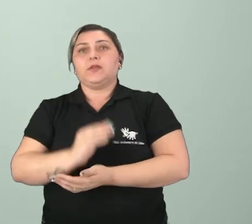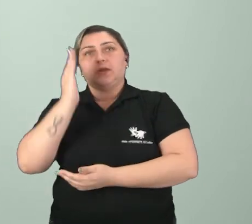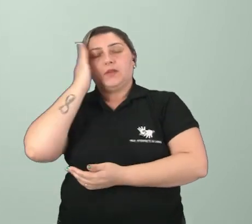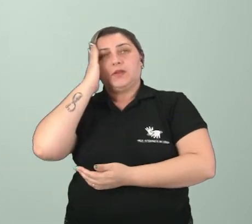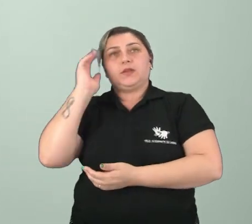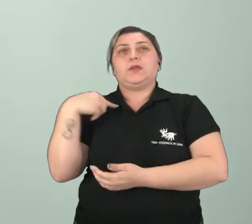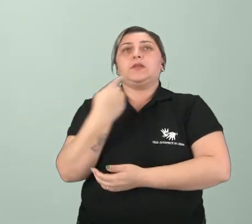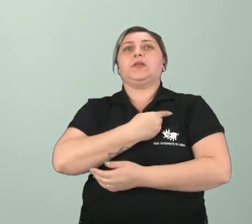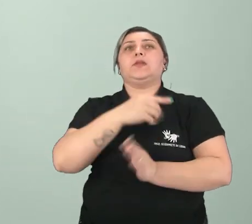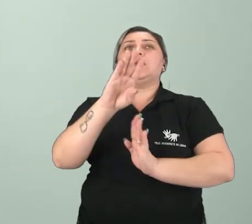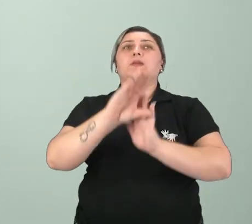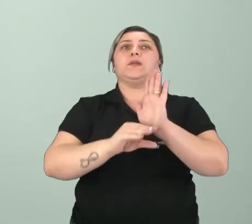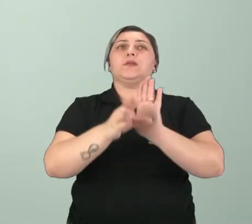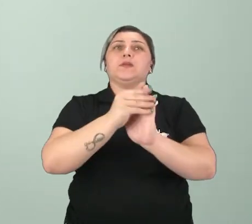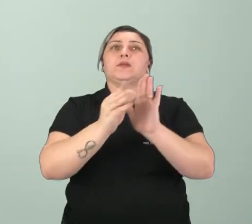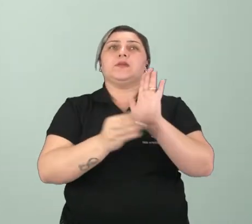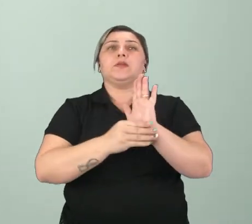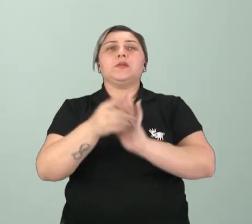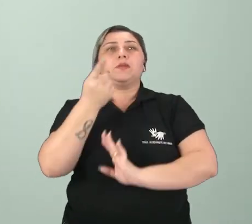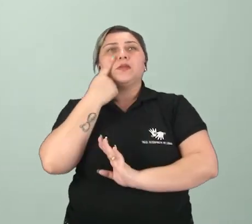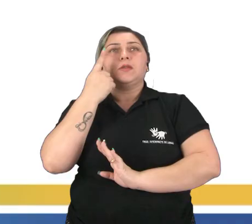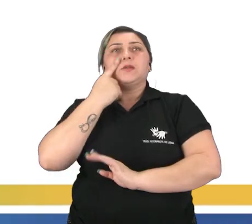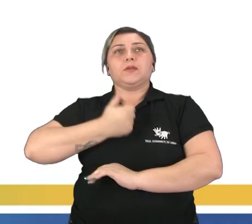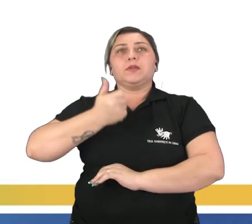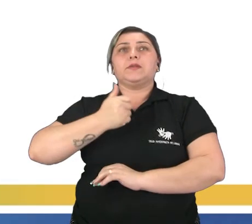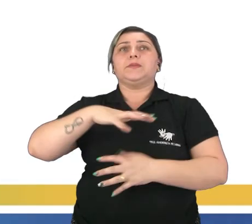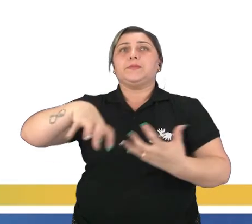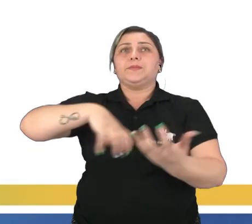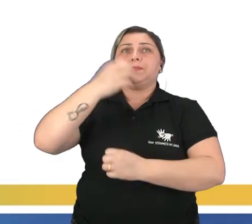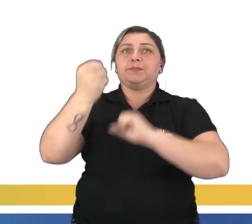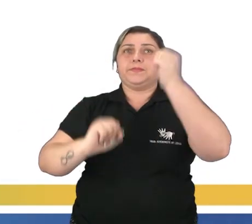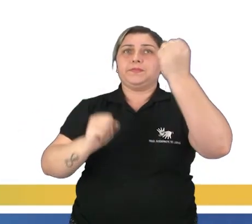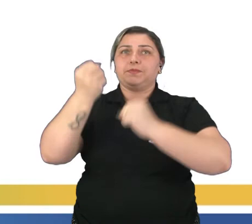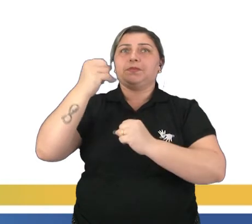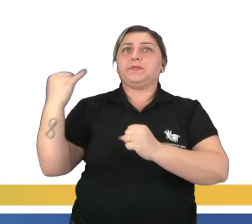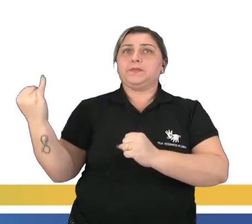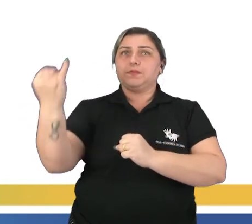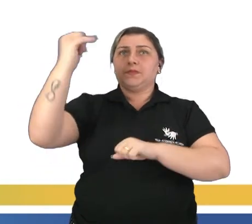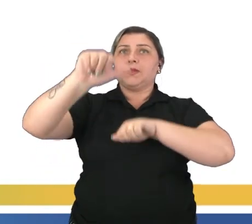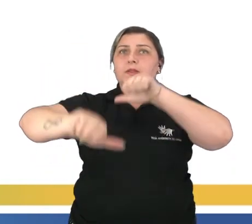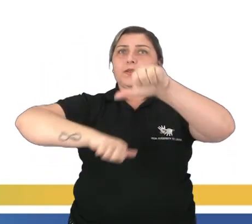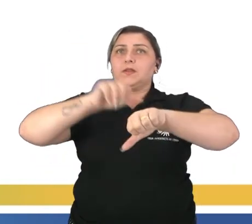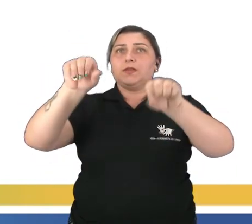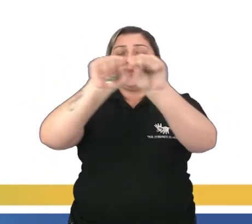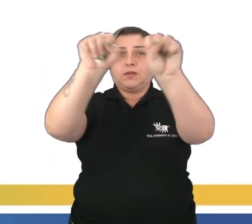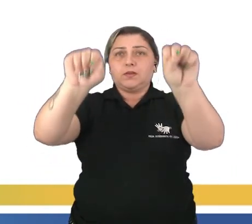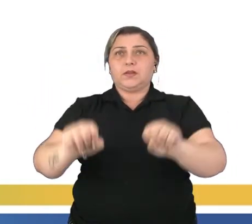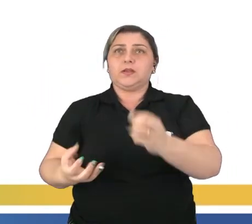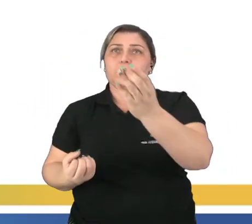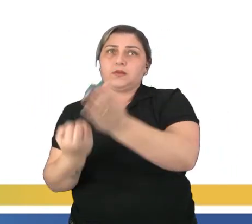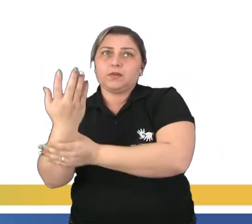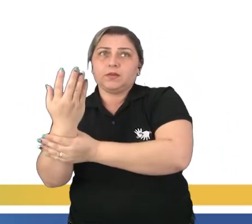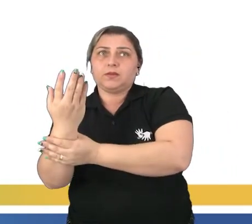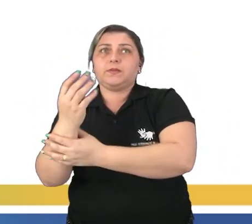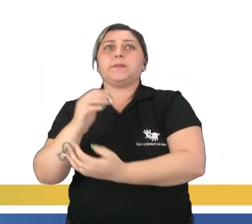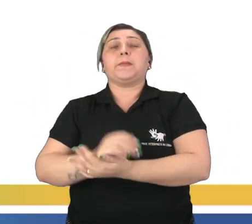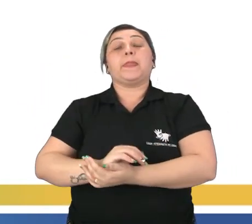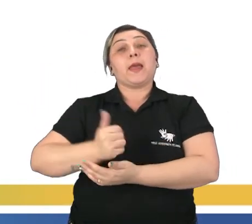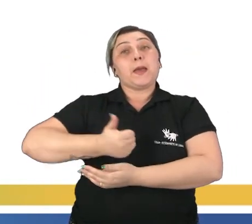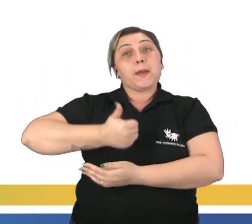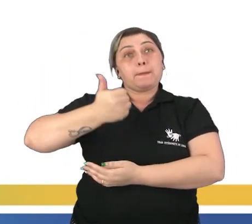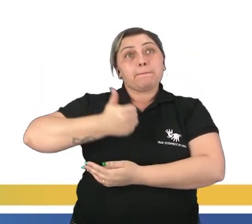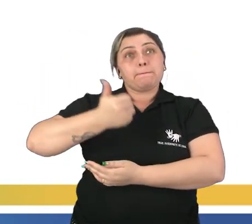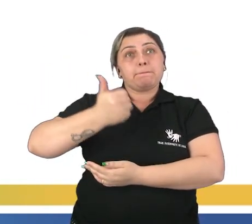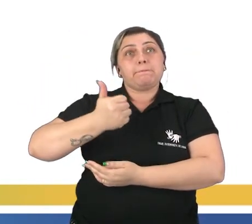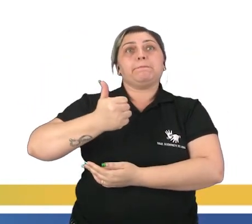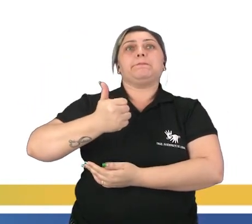entender o nosso conteúdo. Observem aí. Primeira questão. A Revolução Industrial promoveu importantes mudanças no